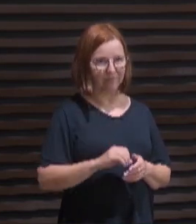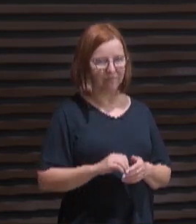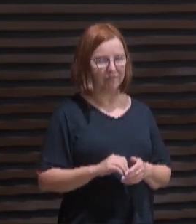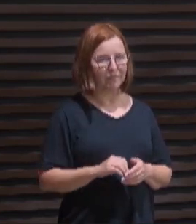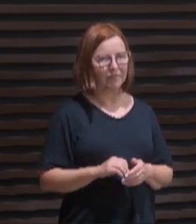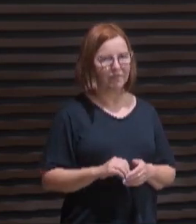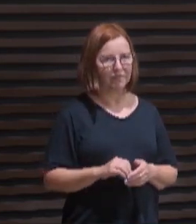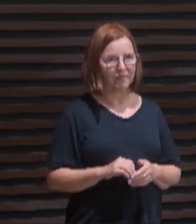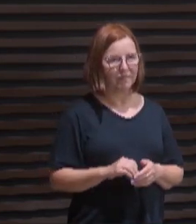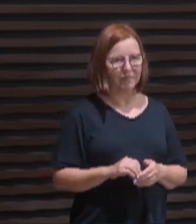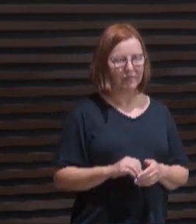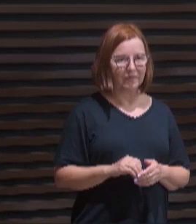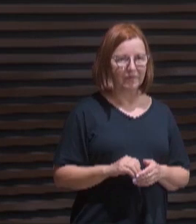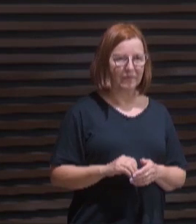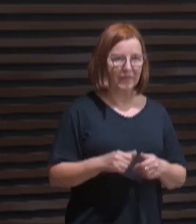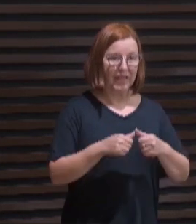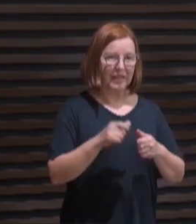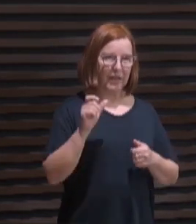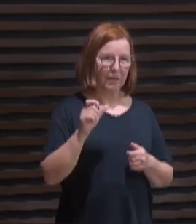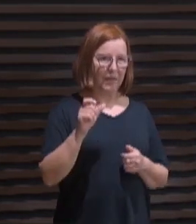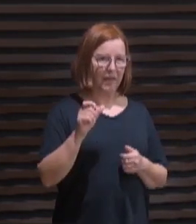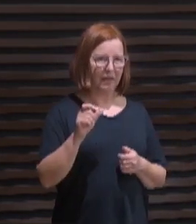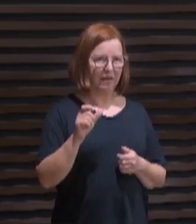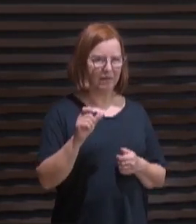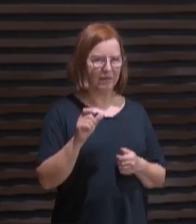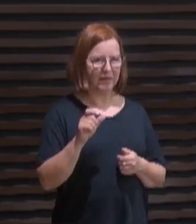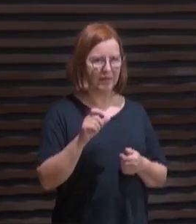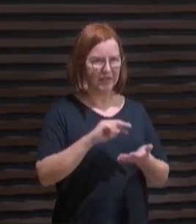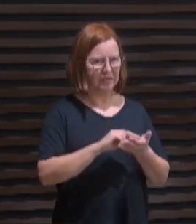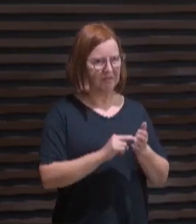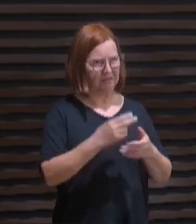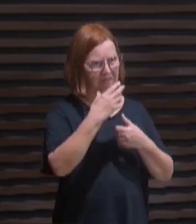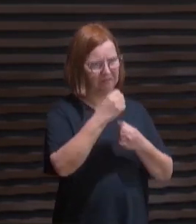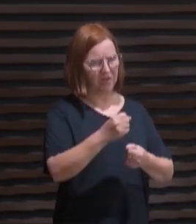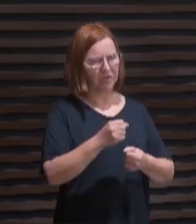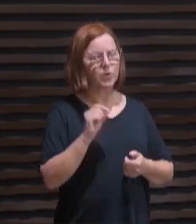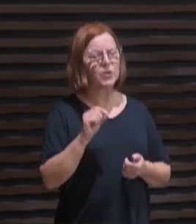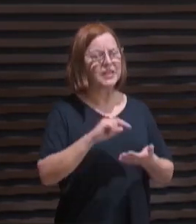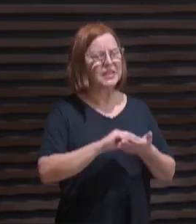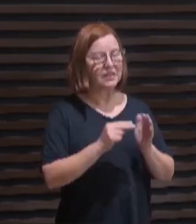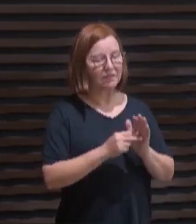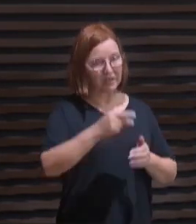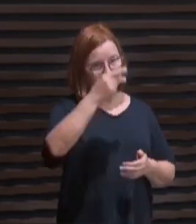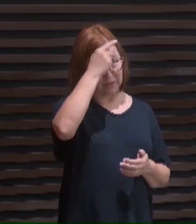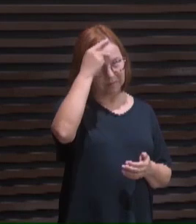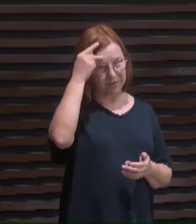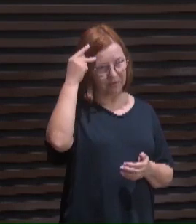alazon. Essa é uma palavra muito forte. O que é uma pessoa